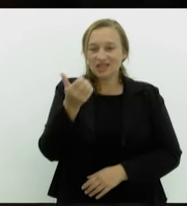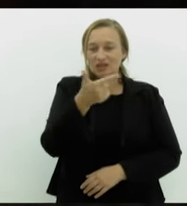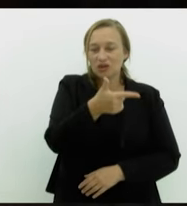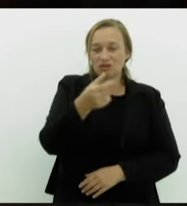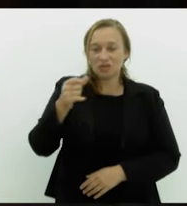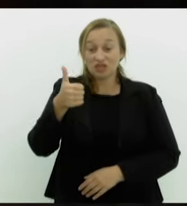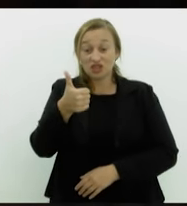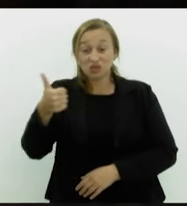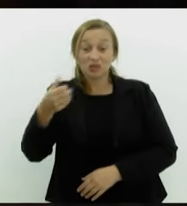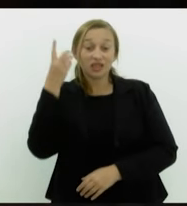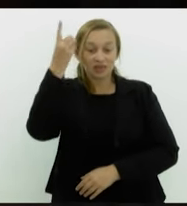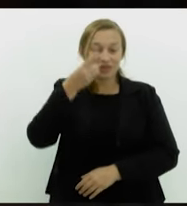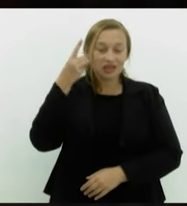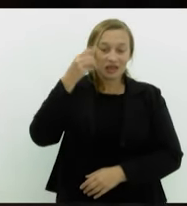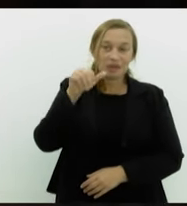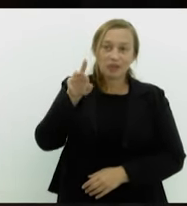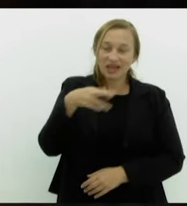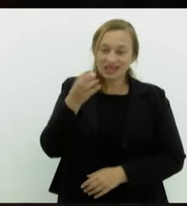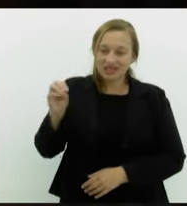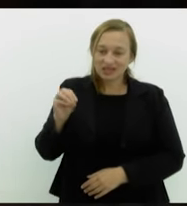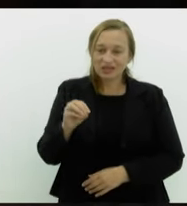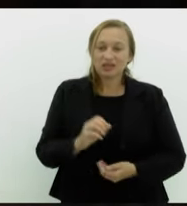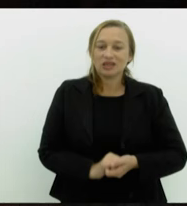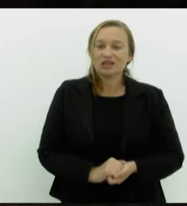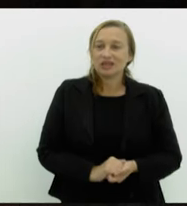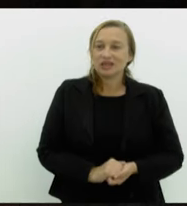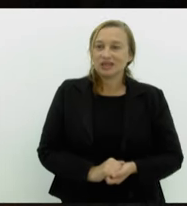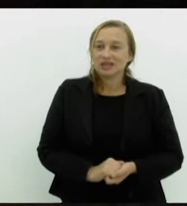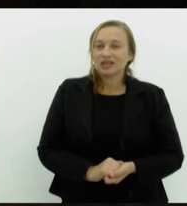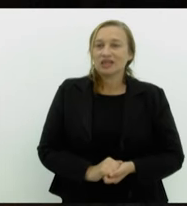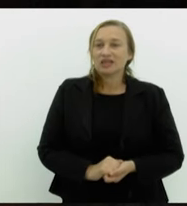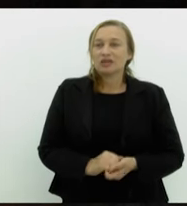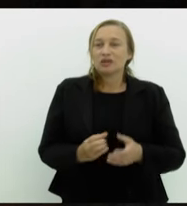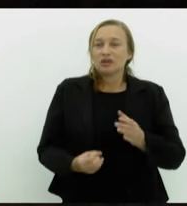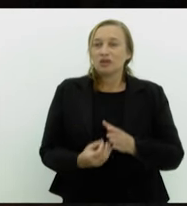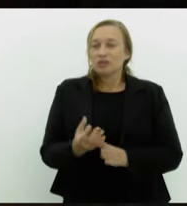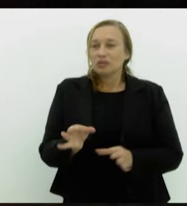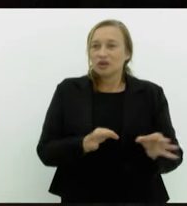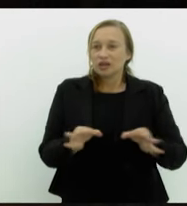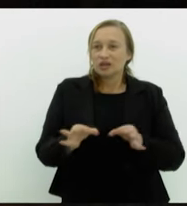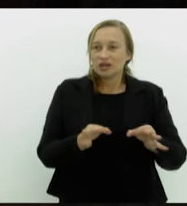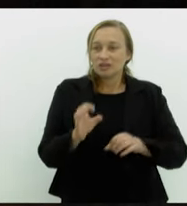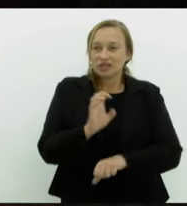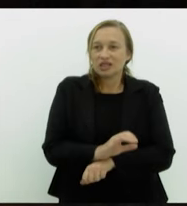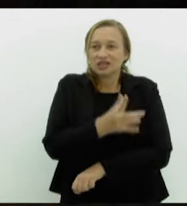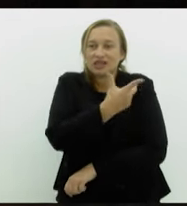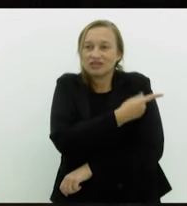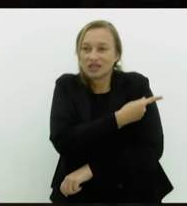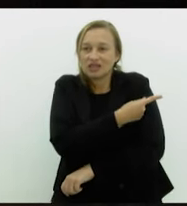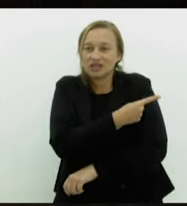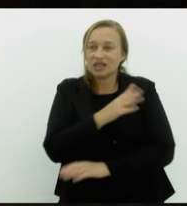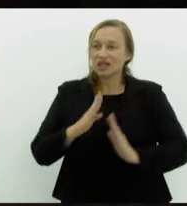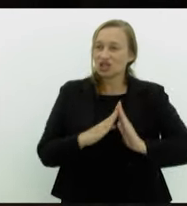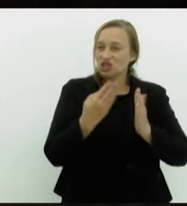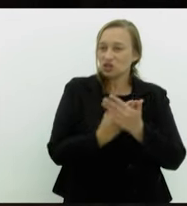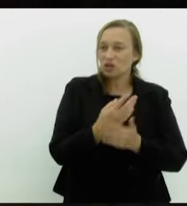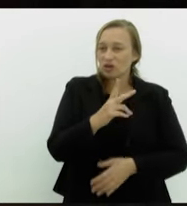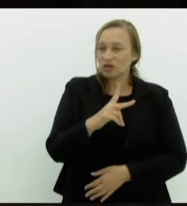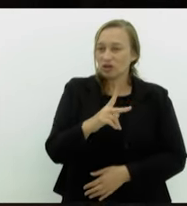4926/2021 de autoria do deputado Brazão, que dispõe sobre o Programa Estadual de Vacina nas Escolas Públicas no